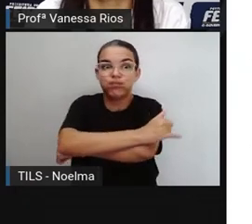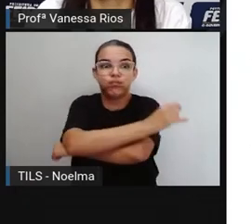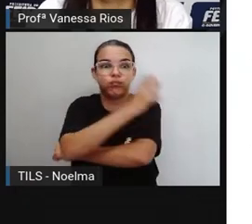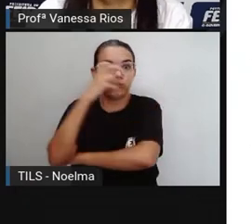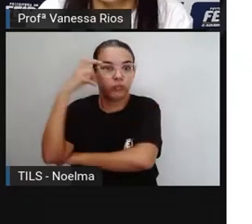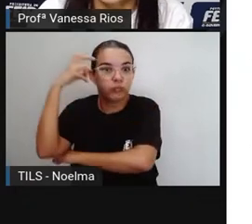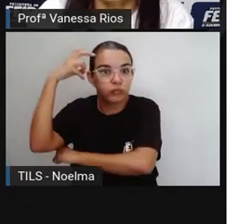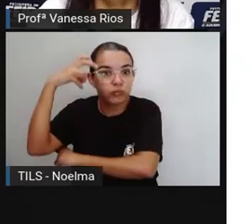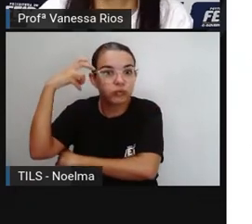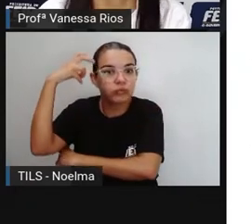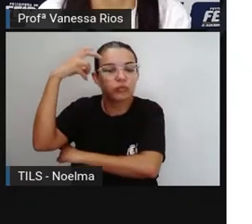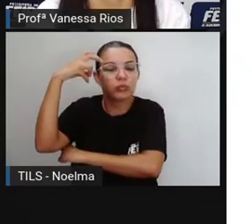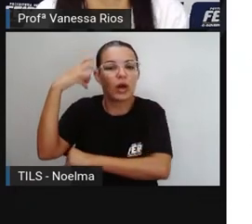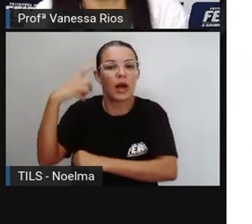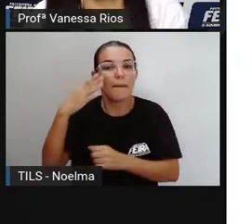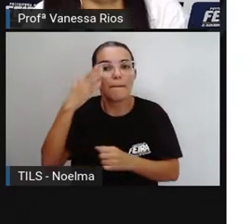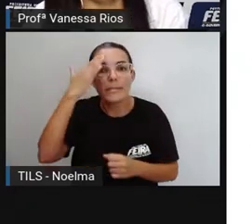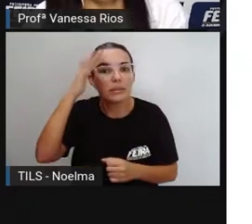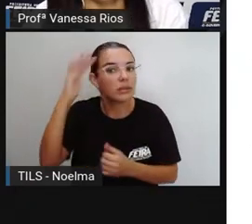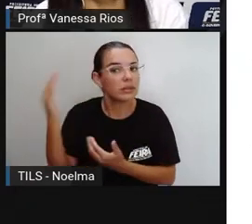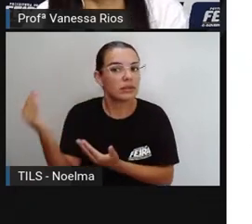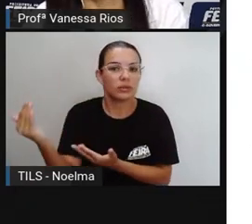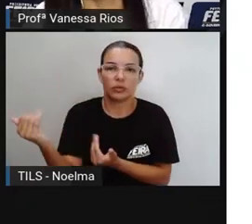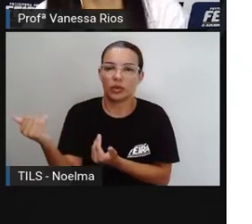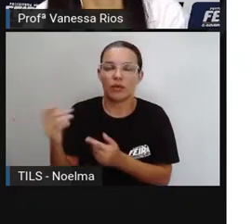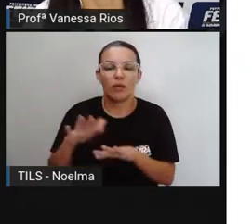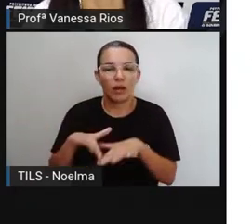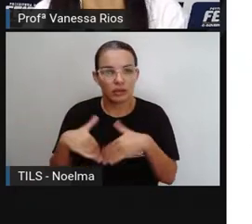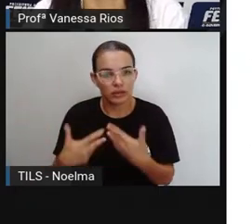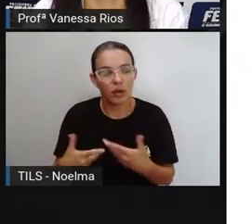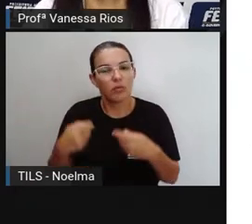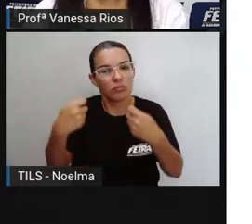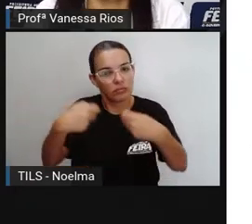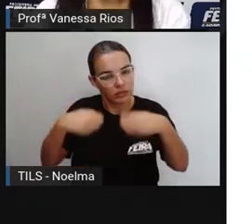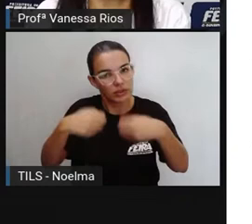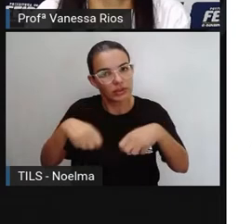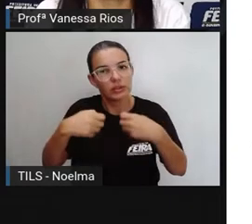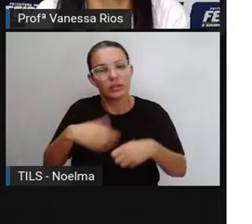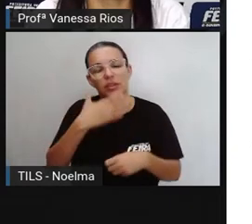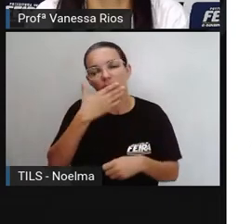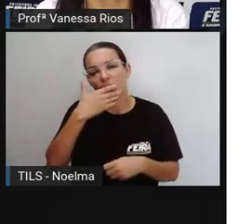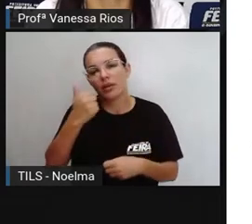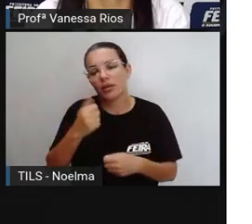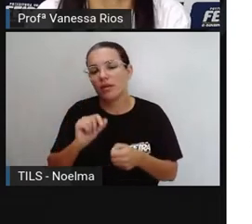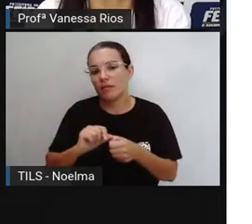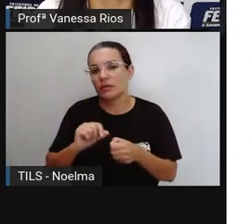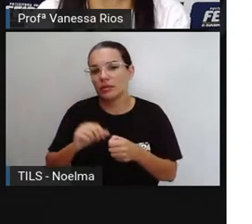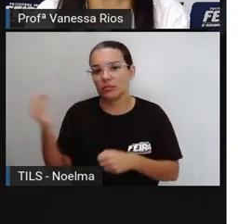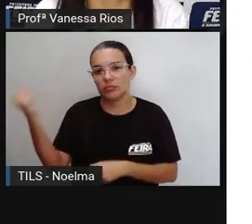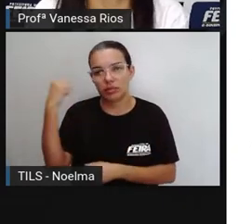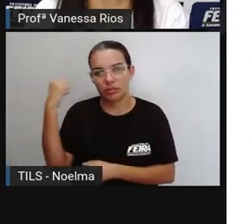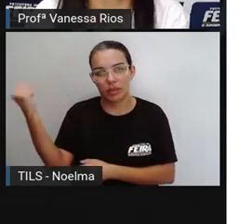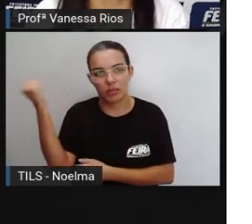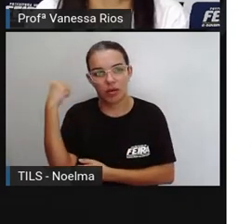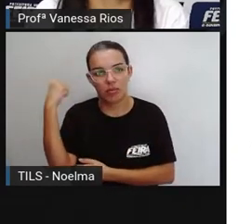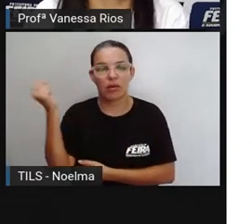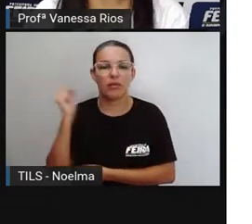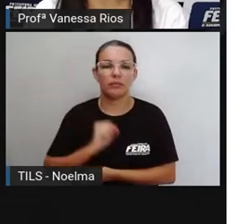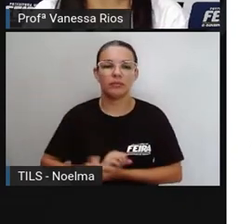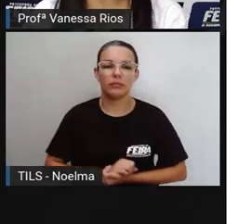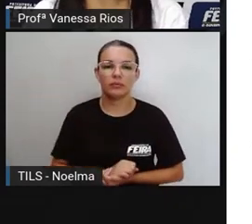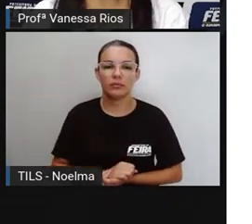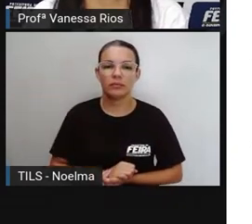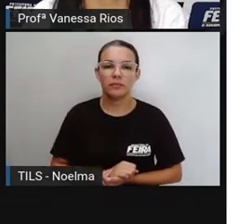principalmente entre os jovens. Então, a prática de atividade física também vai melhorar em relação aí à manutenção do peso